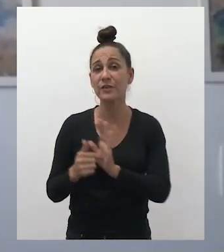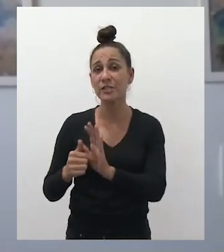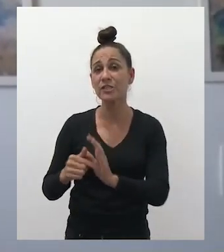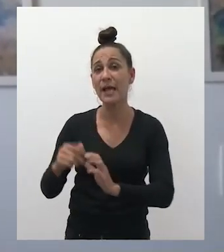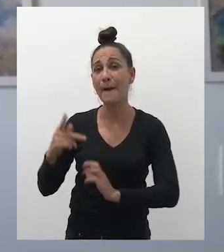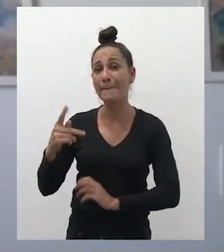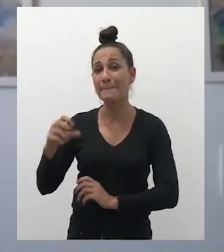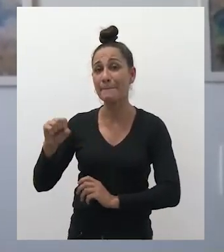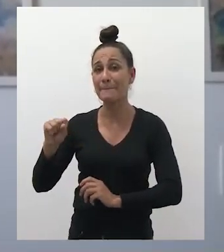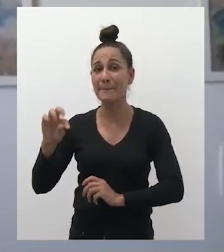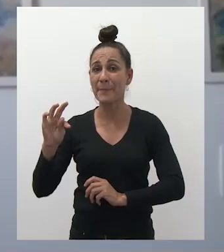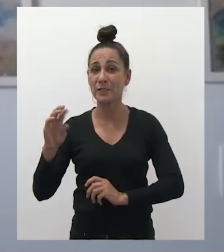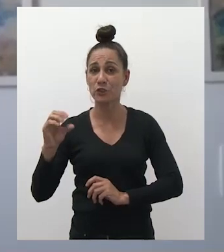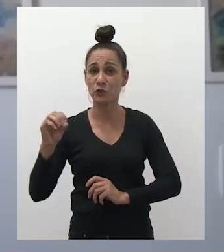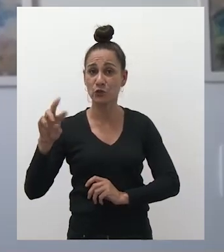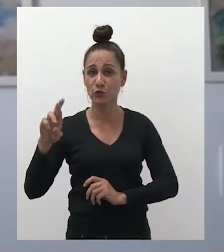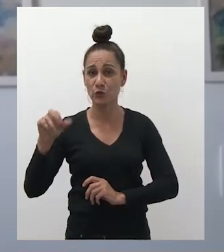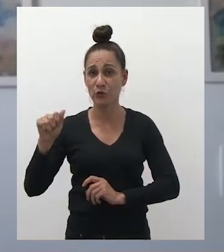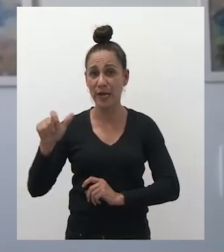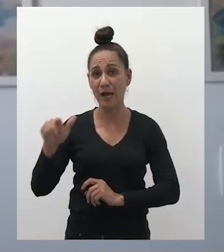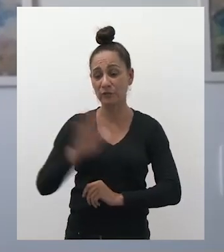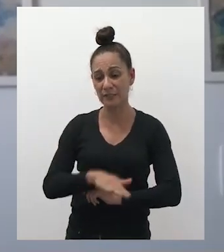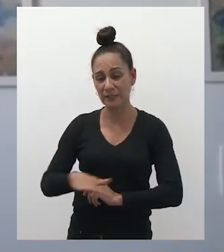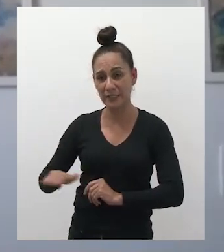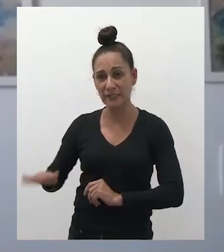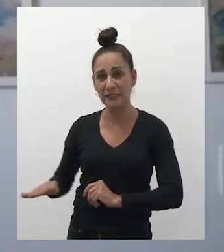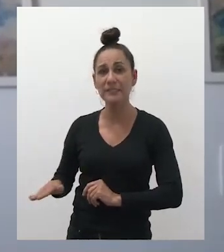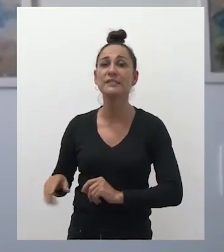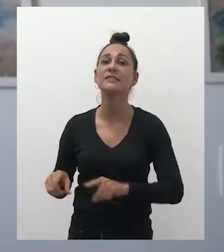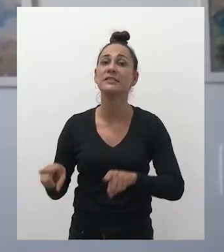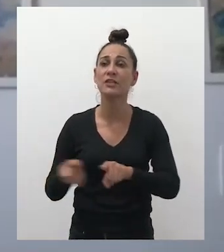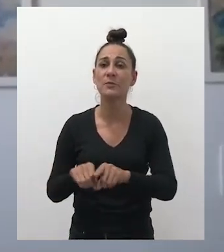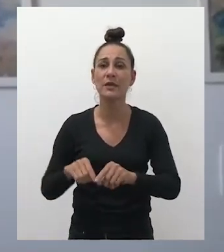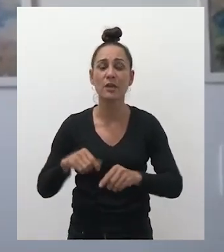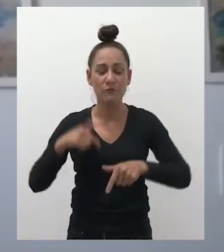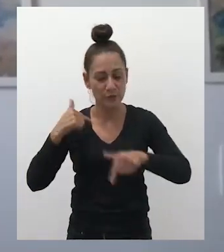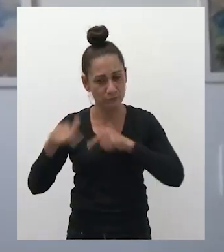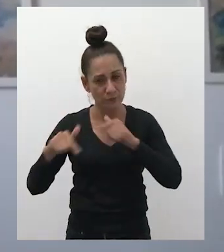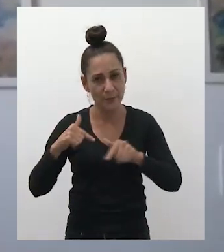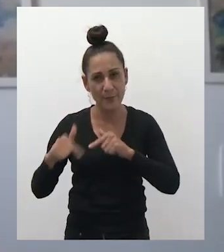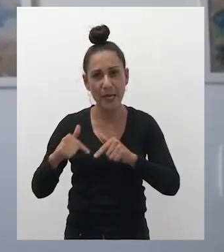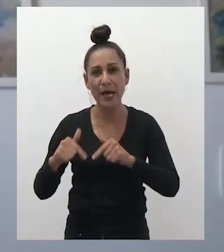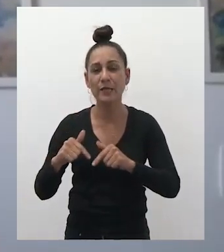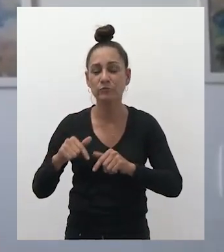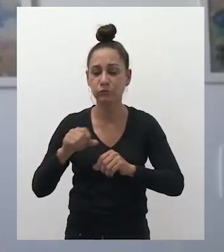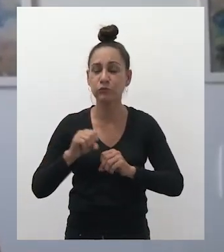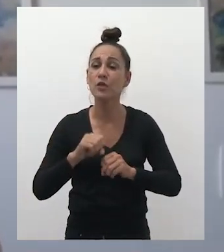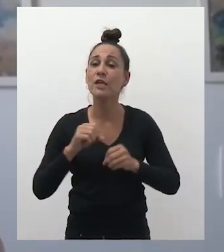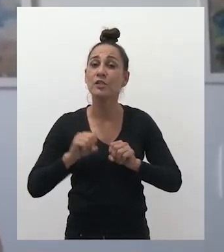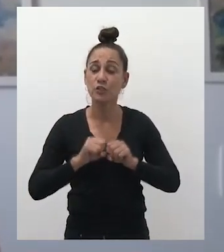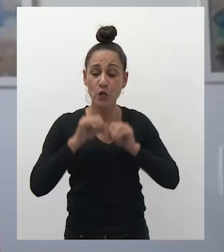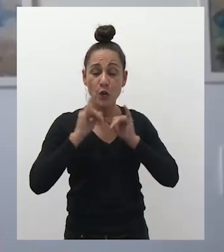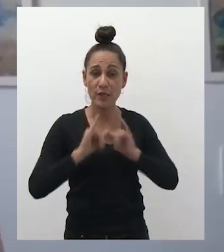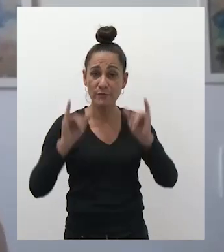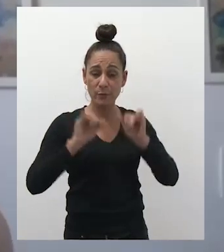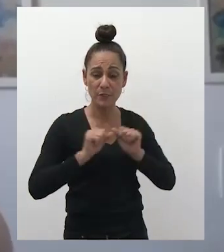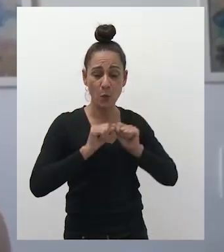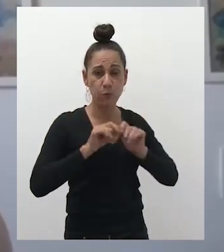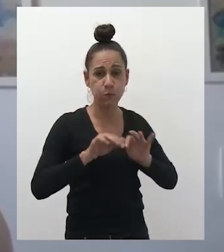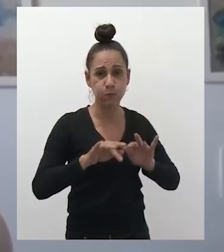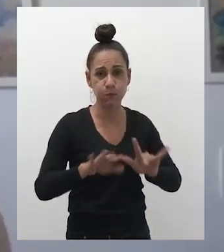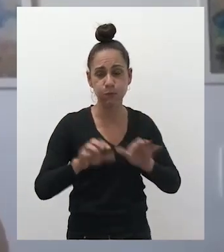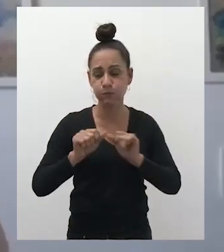da Criança, que desenvolveu aquela multifórmula, fez um trabalho de disseminação de informação.